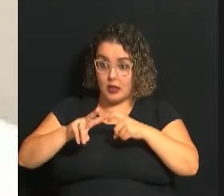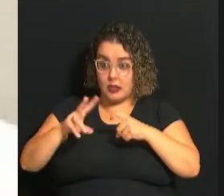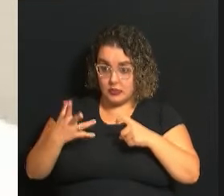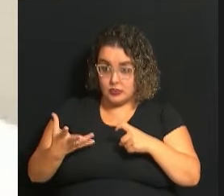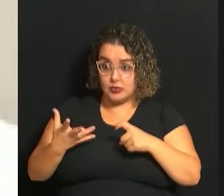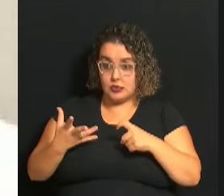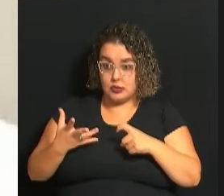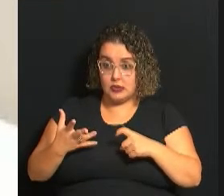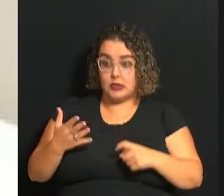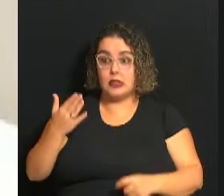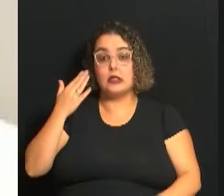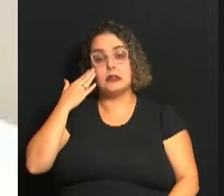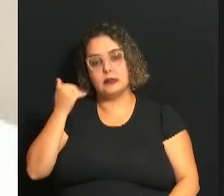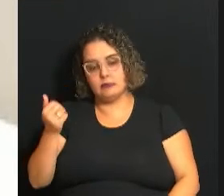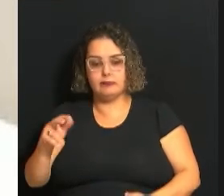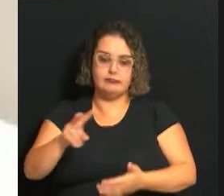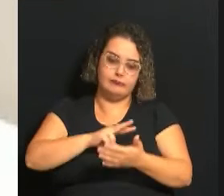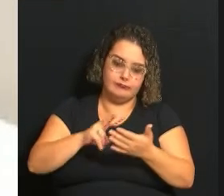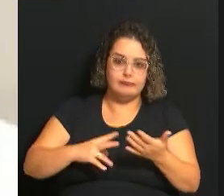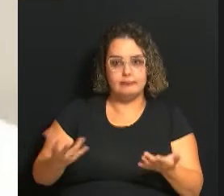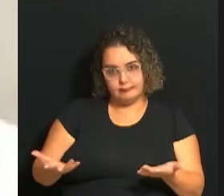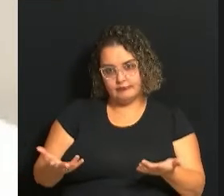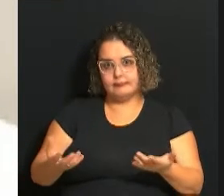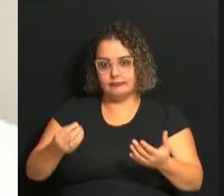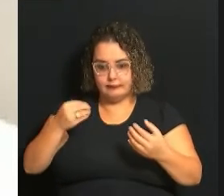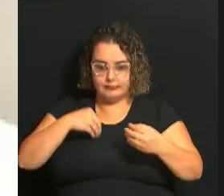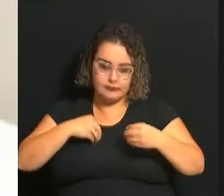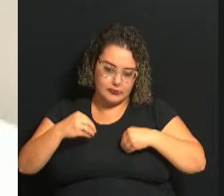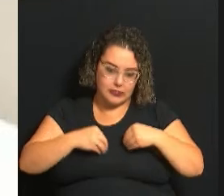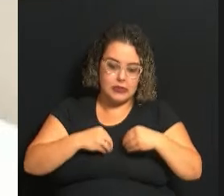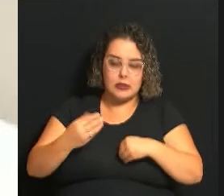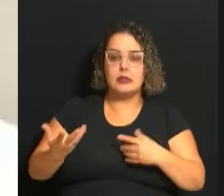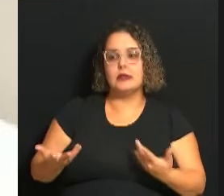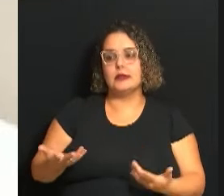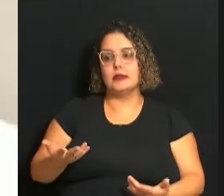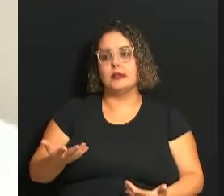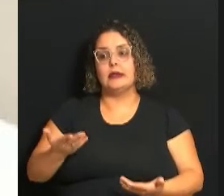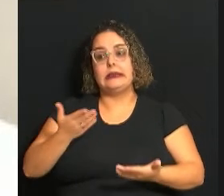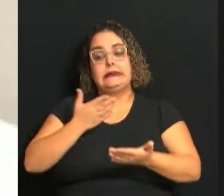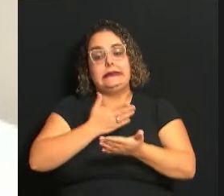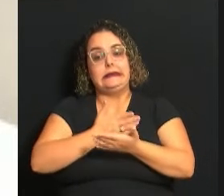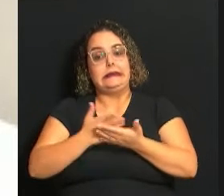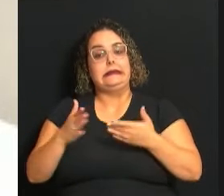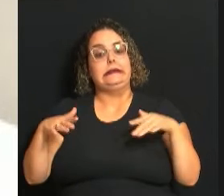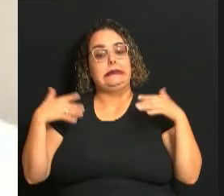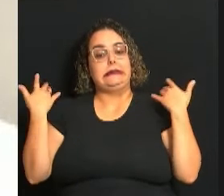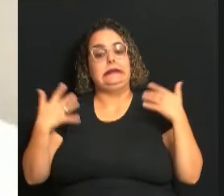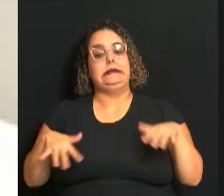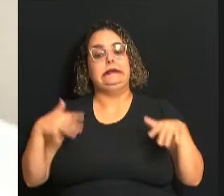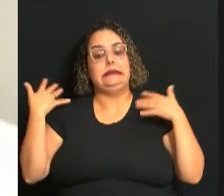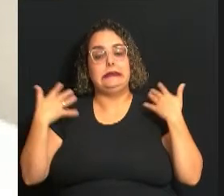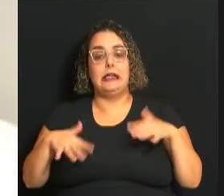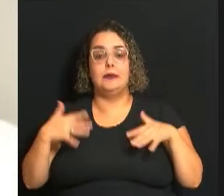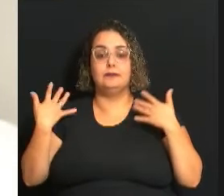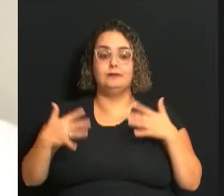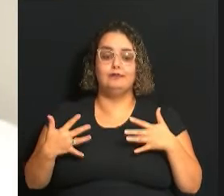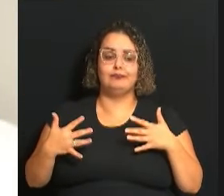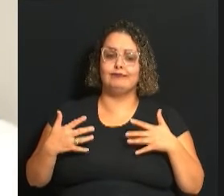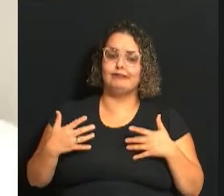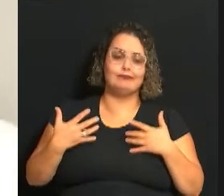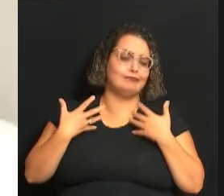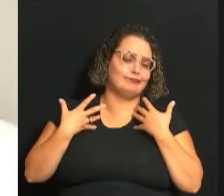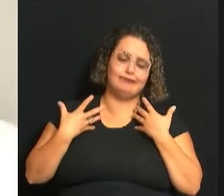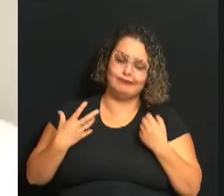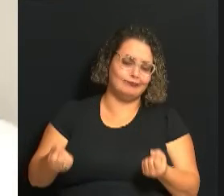sabe ler algumas coisas, alguns exames, foi aí que começou, né, uma fase de negação, né, assim como